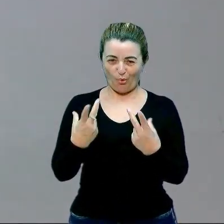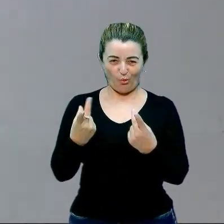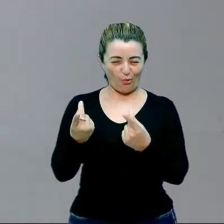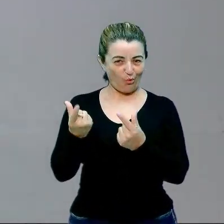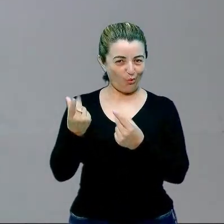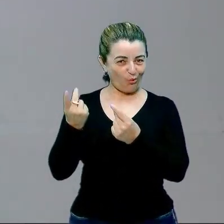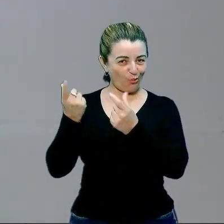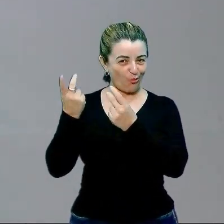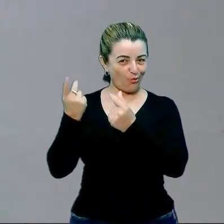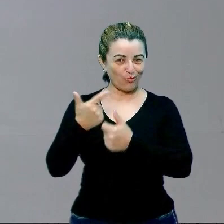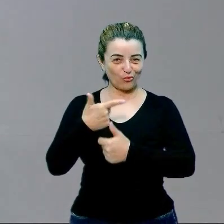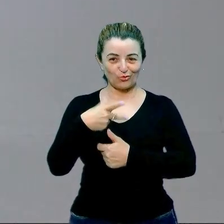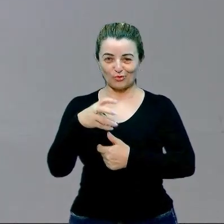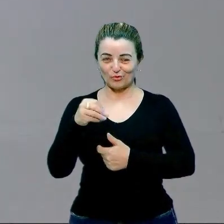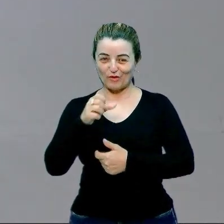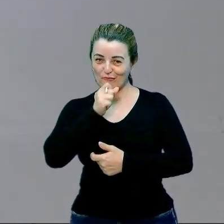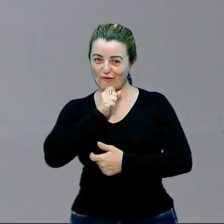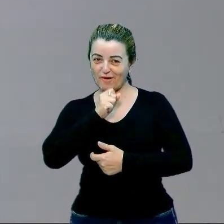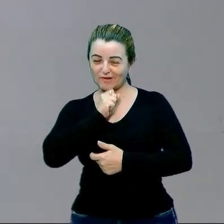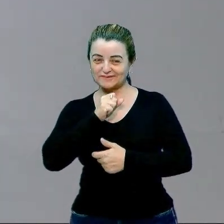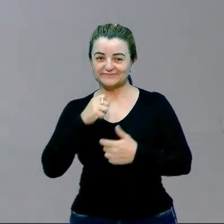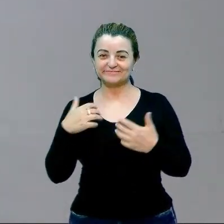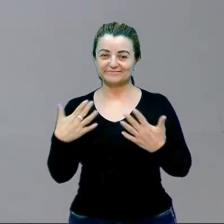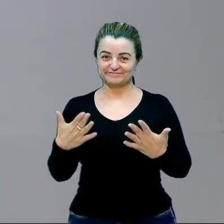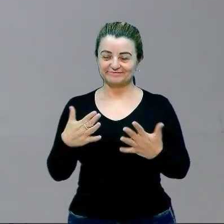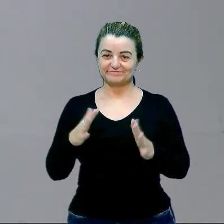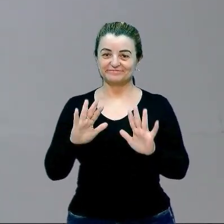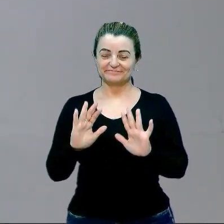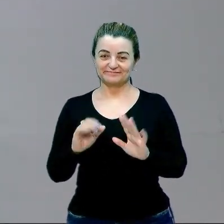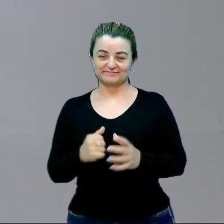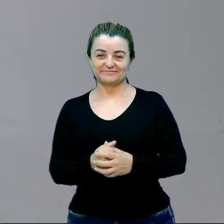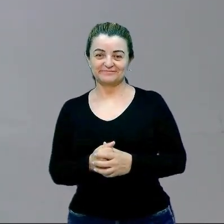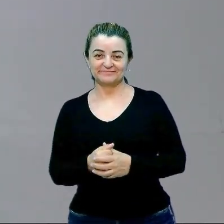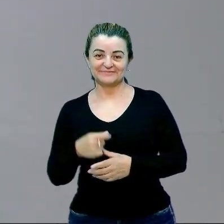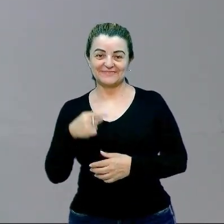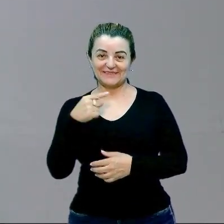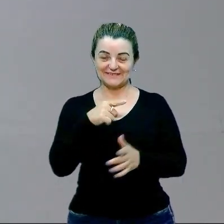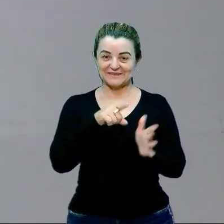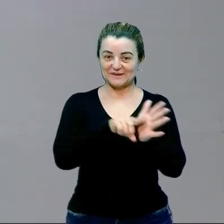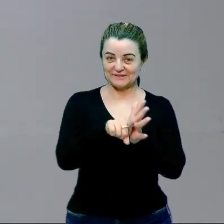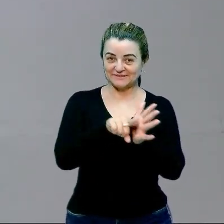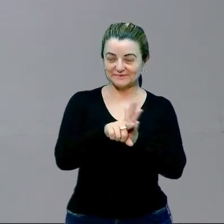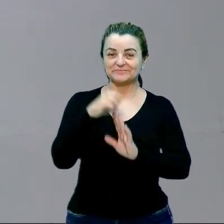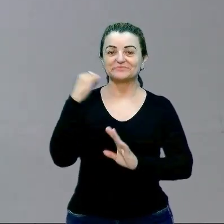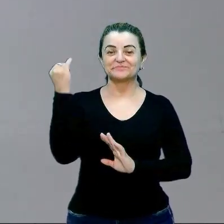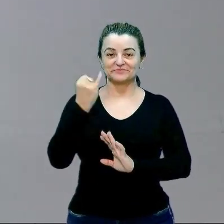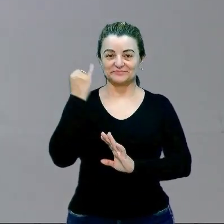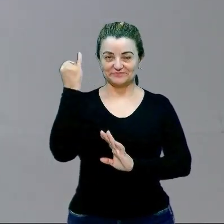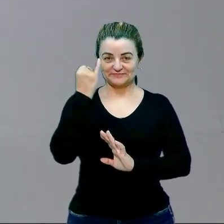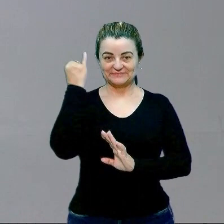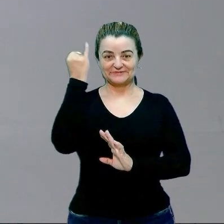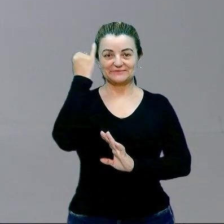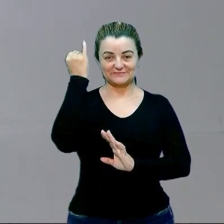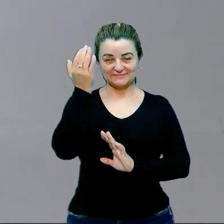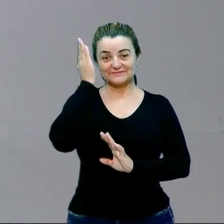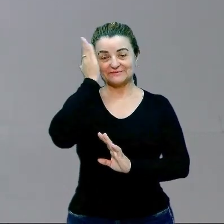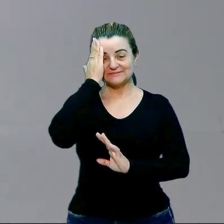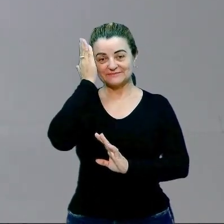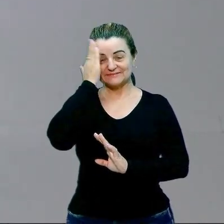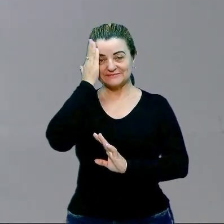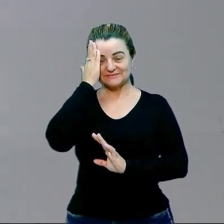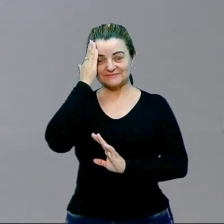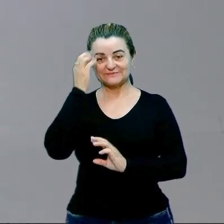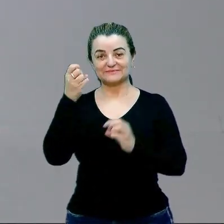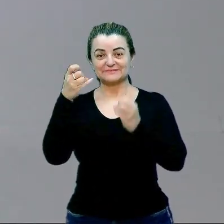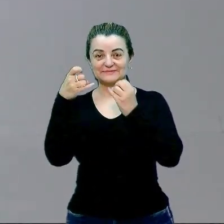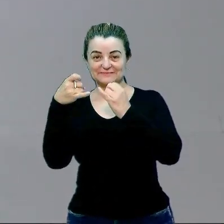faz tempo. Mas, pessoal, essa questão ela é muito importante, tá? Vocês vão compreender. Quando